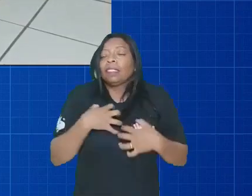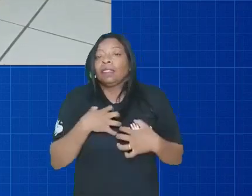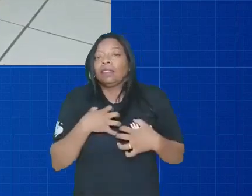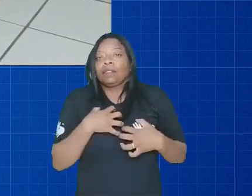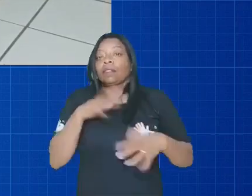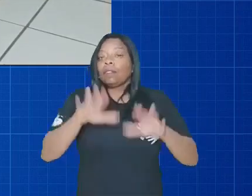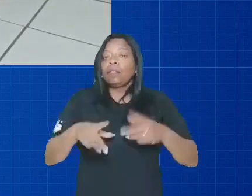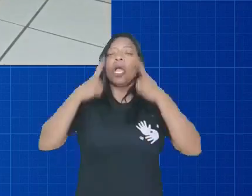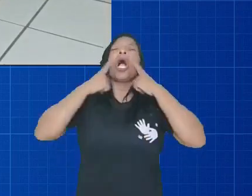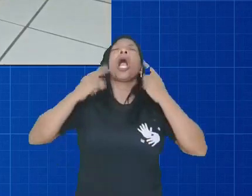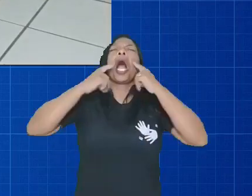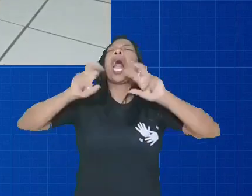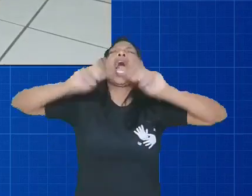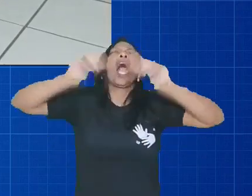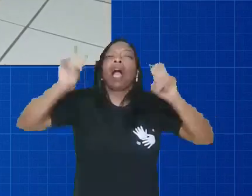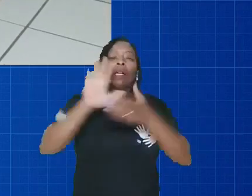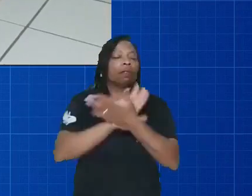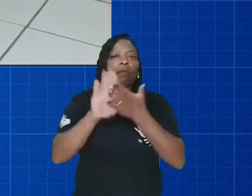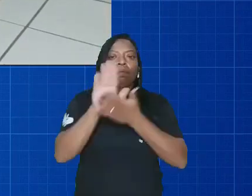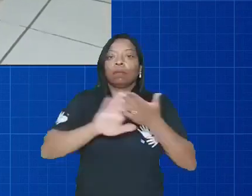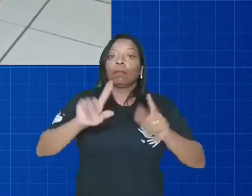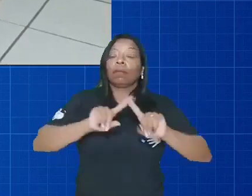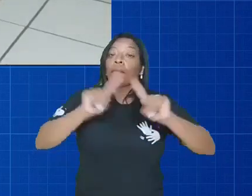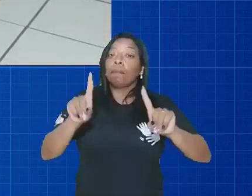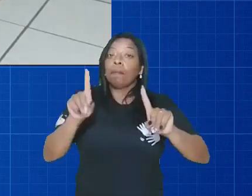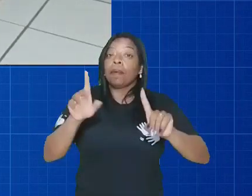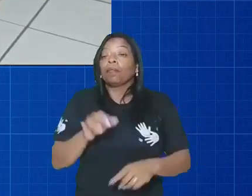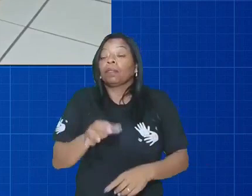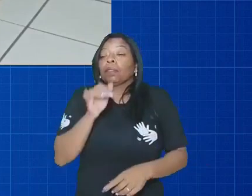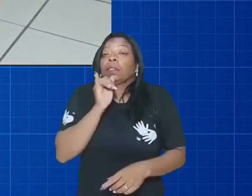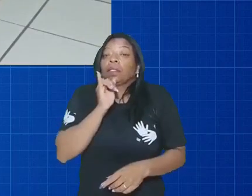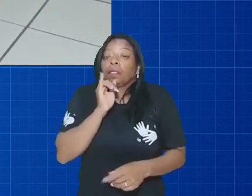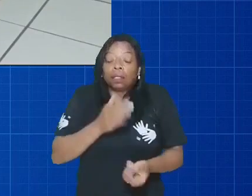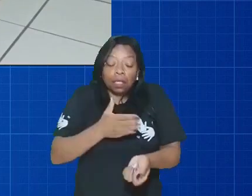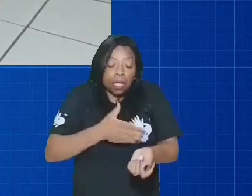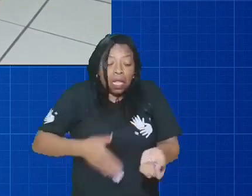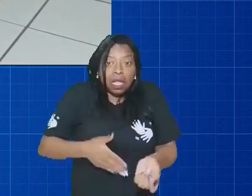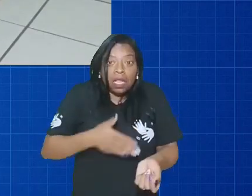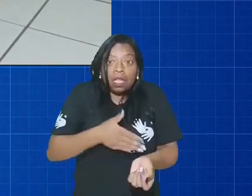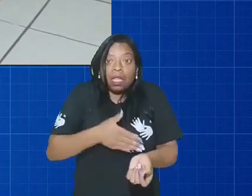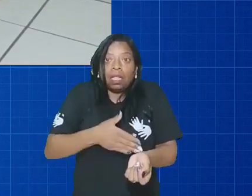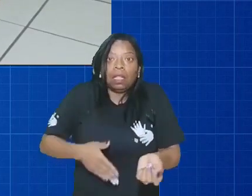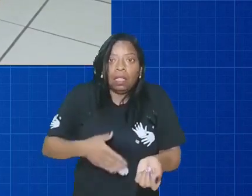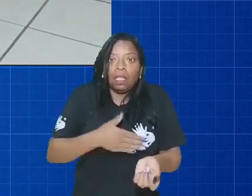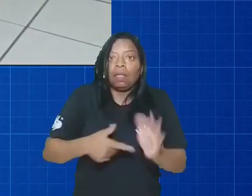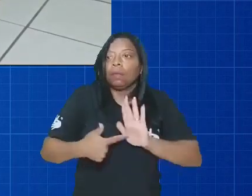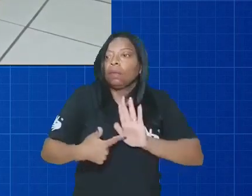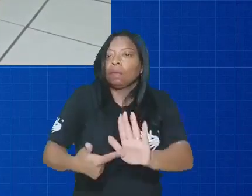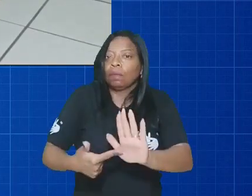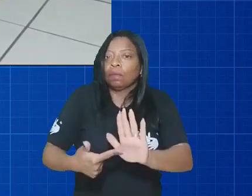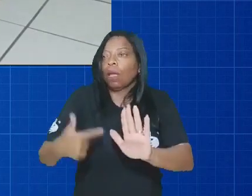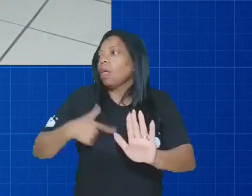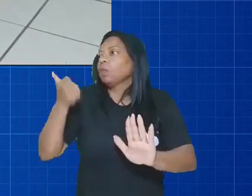vai gritar, me ajuda, mas ela vai comunicar isso na pele, ela vai comunicar isso mostrando que ela não está dando